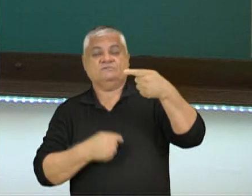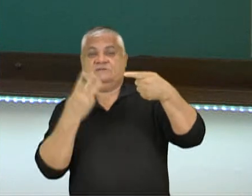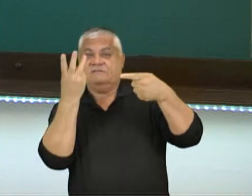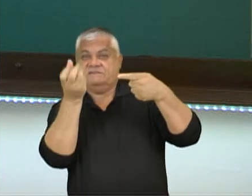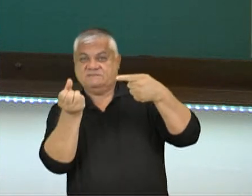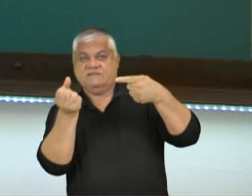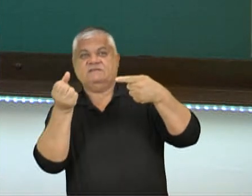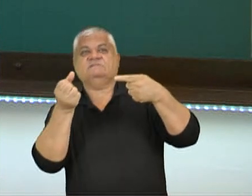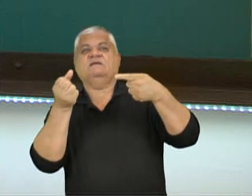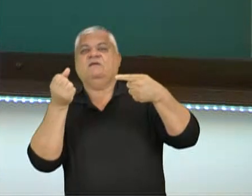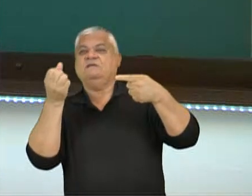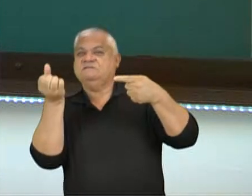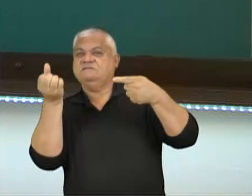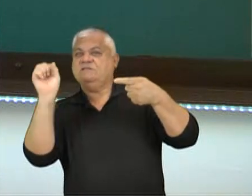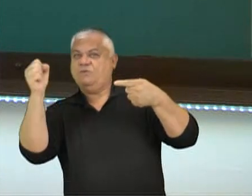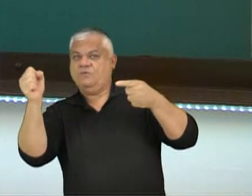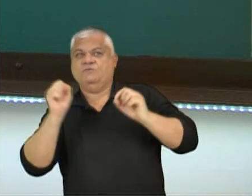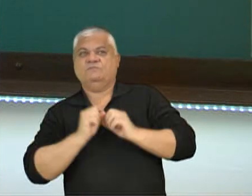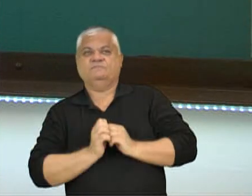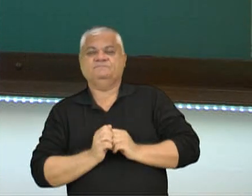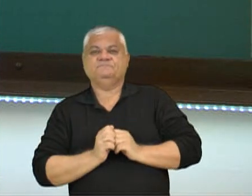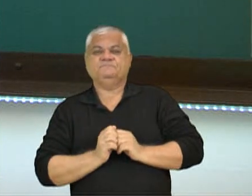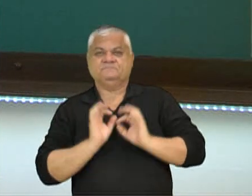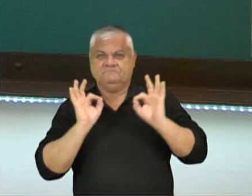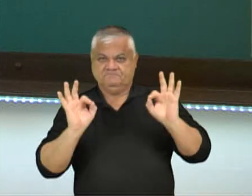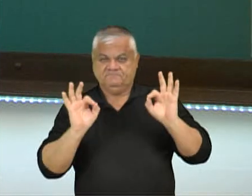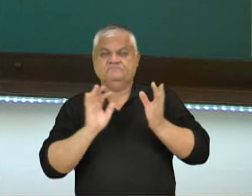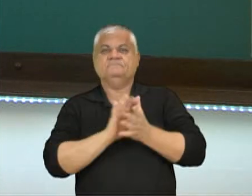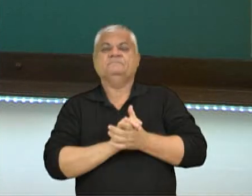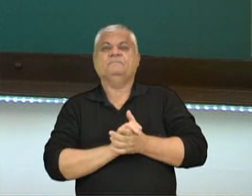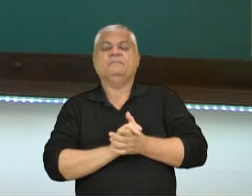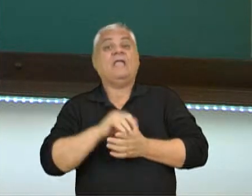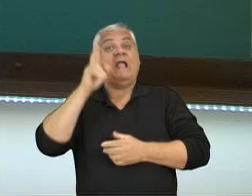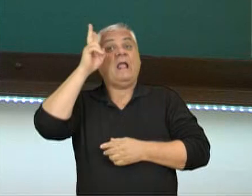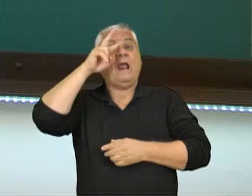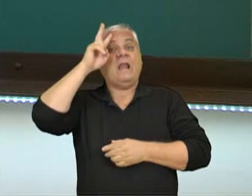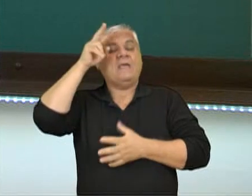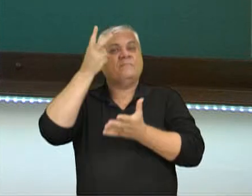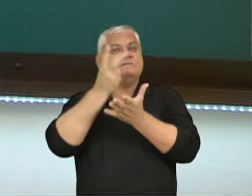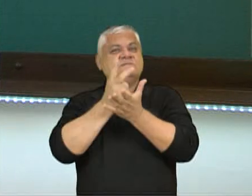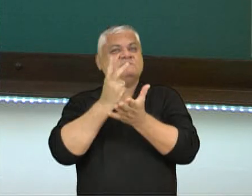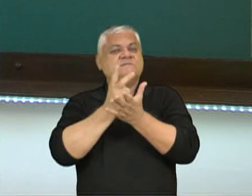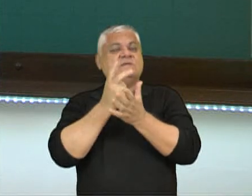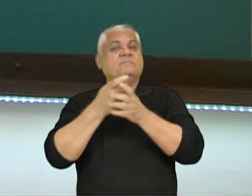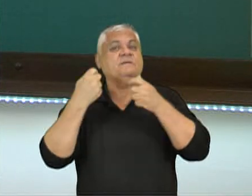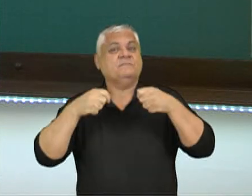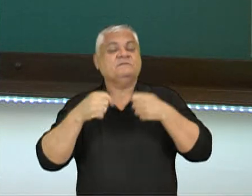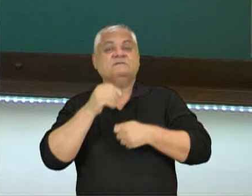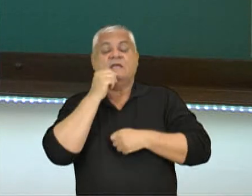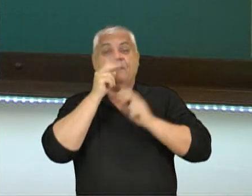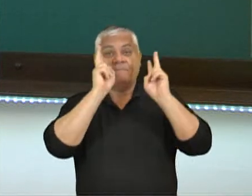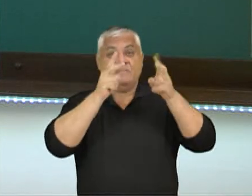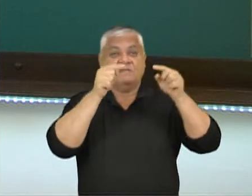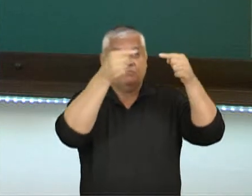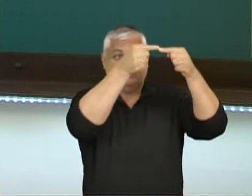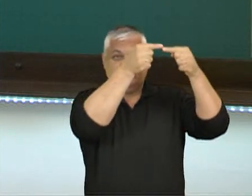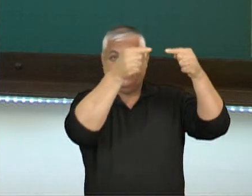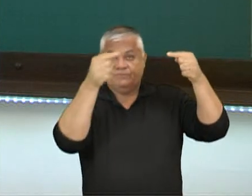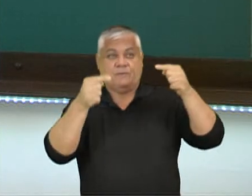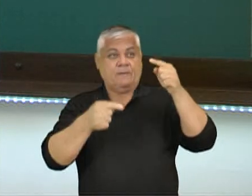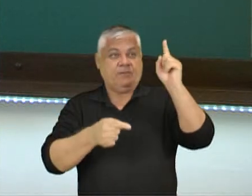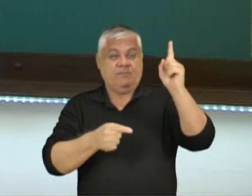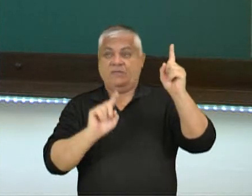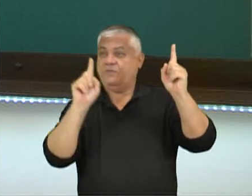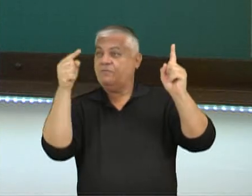menos 36, 68. Lembre que a gente sempre tem que pegar os mesmos elementos, então,